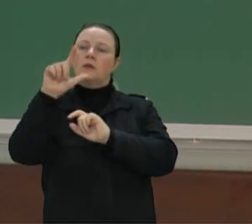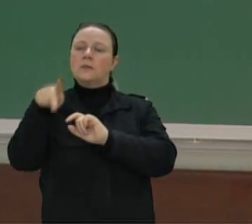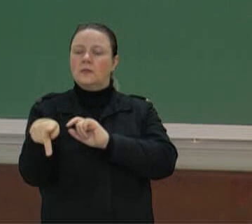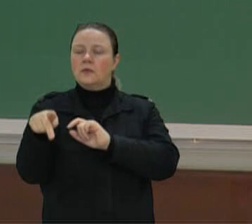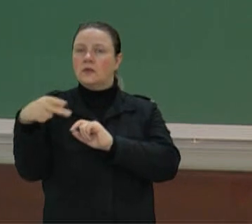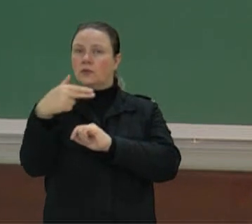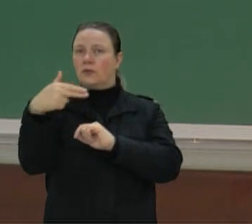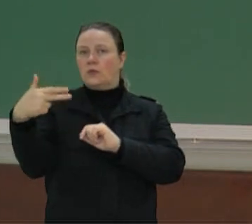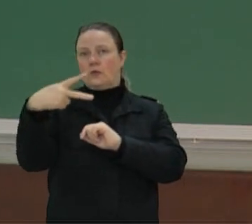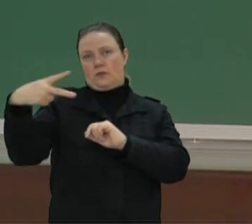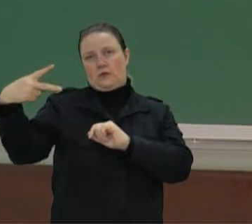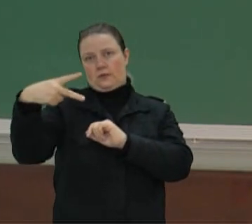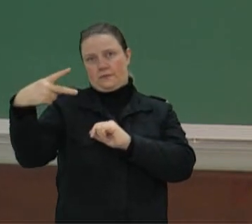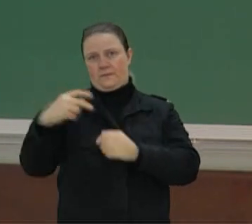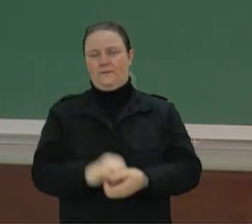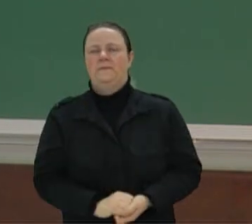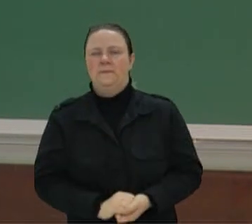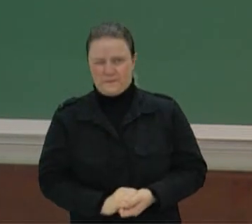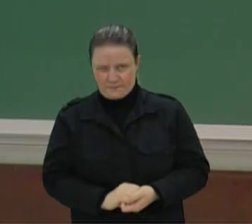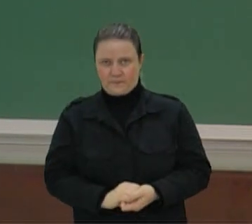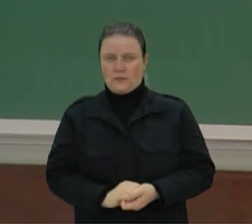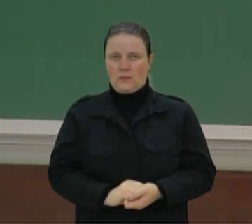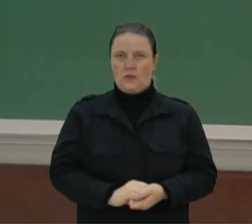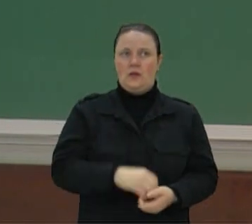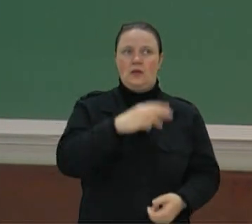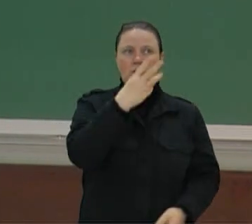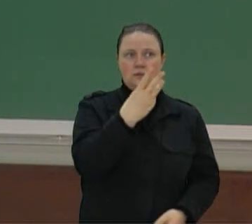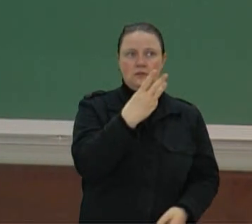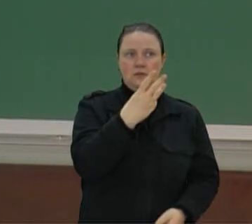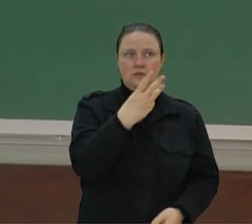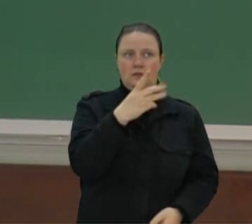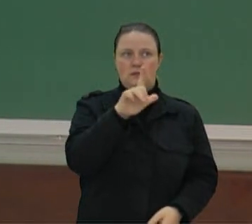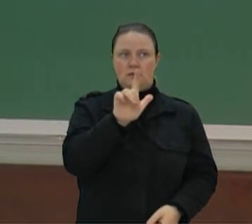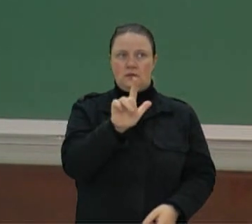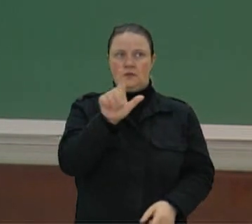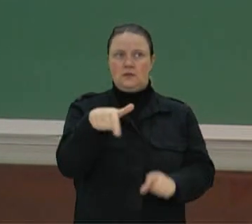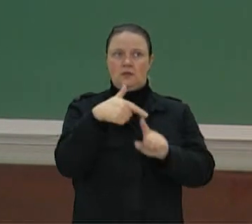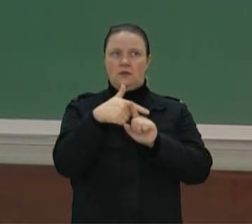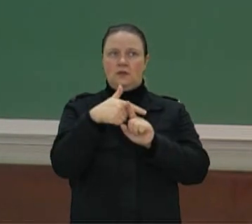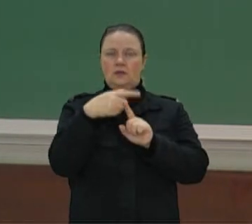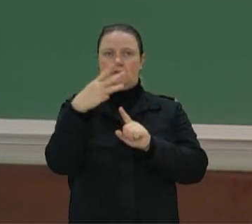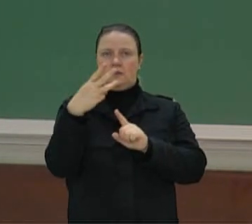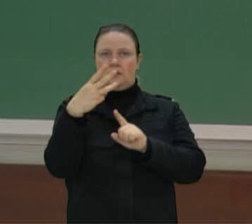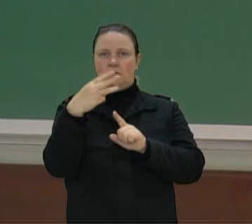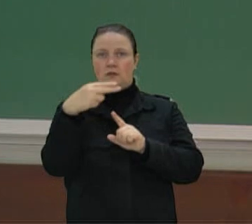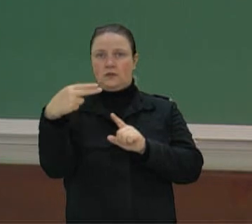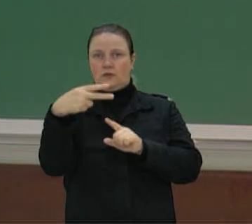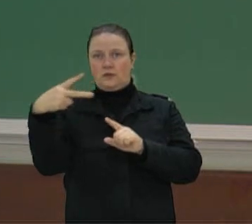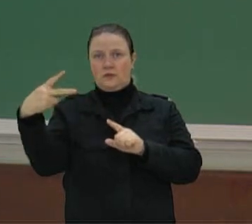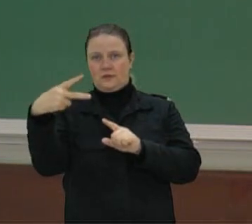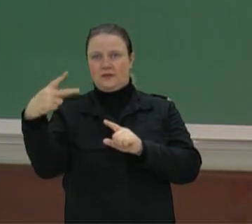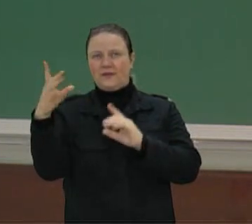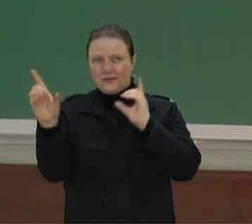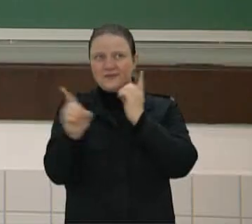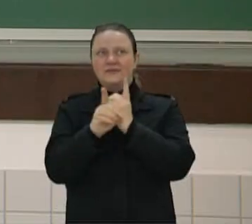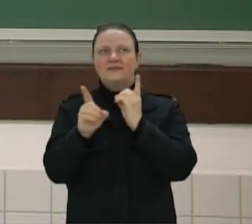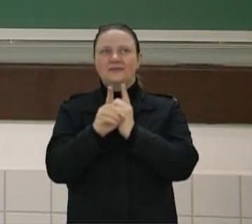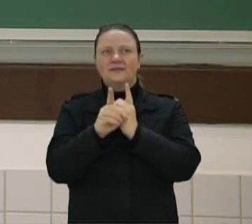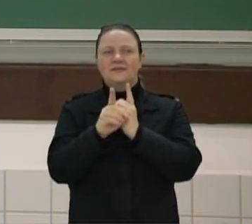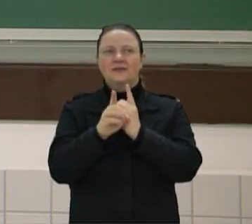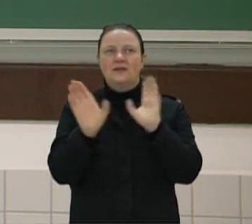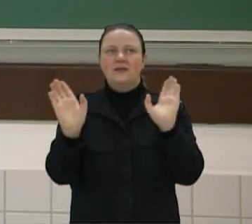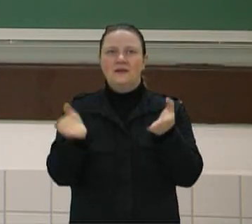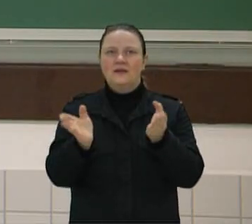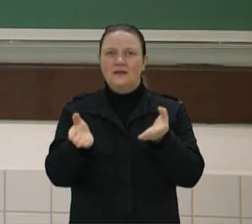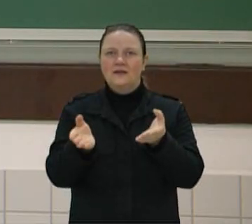a 22. Vamos fazer essa busca lá. 3L mais 10P igual a 22. Achou? Claro que achou, né, pessoal? É C